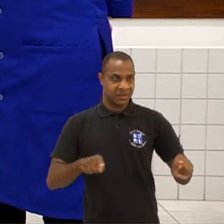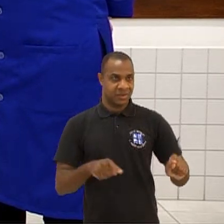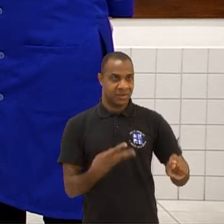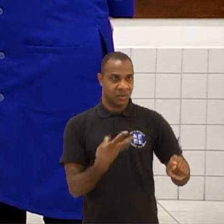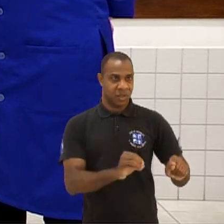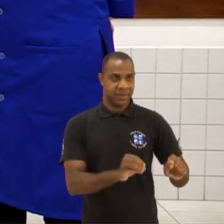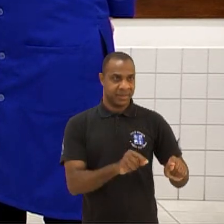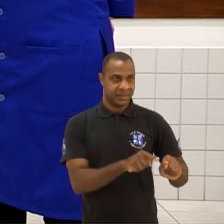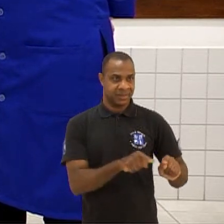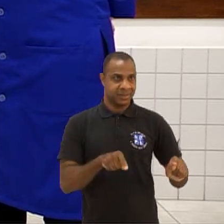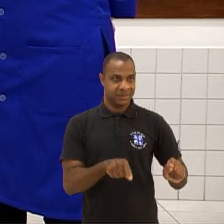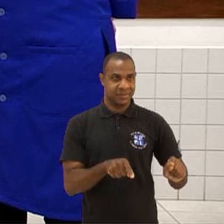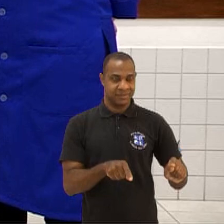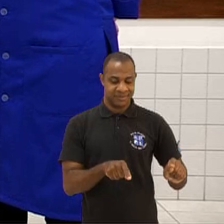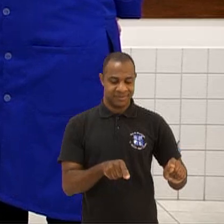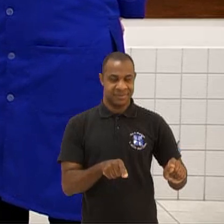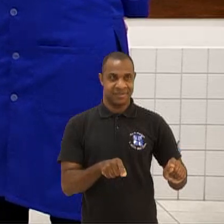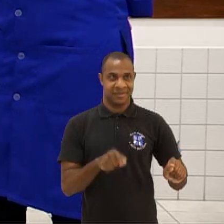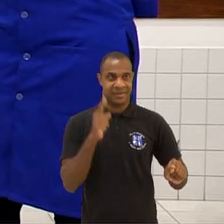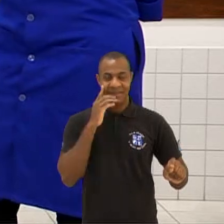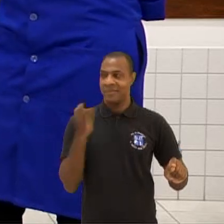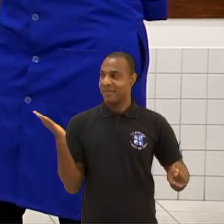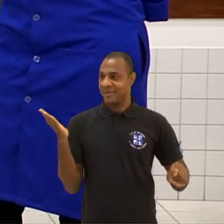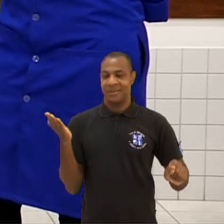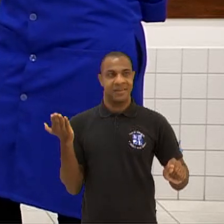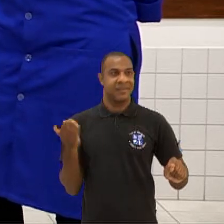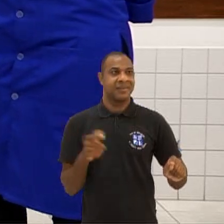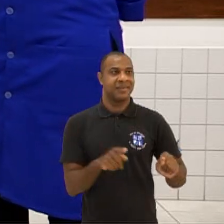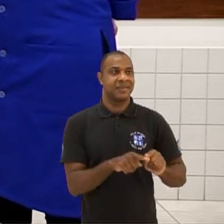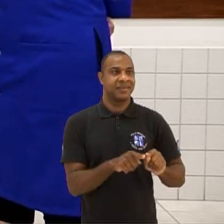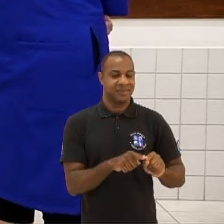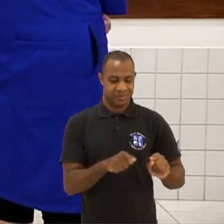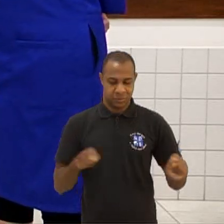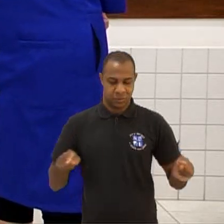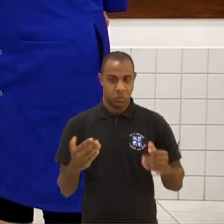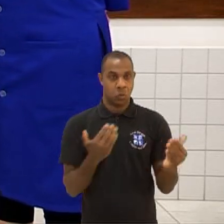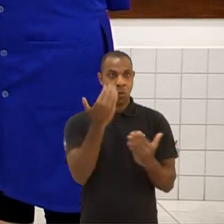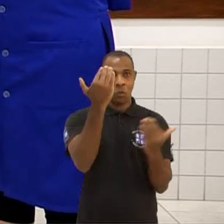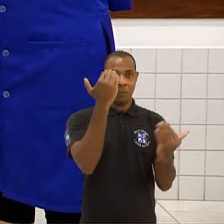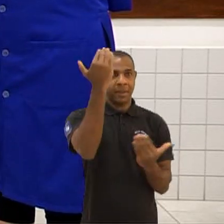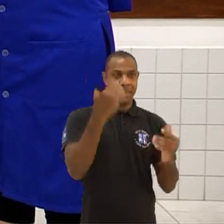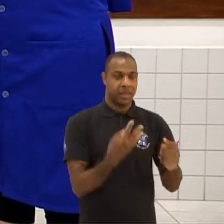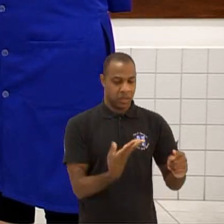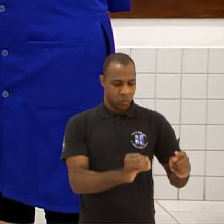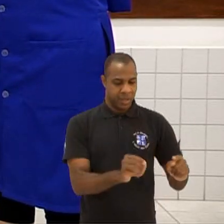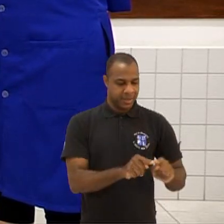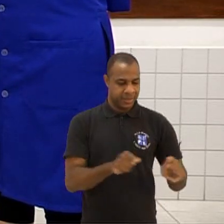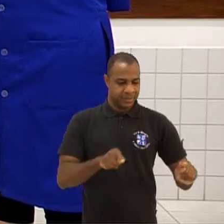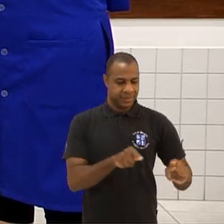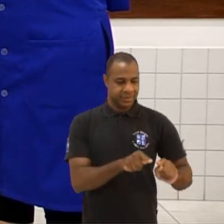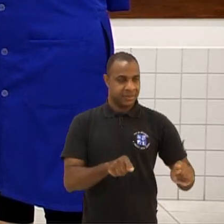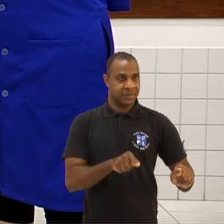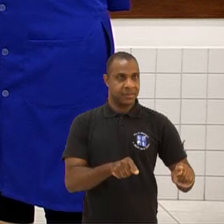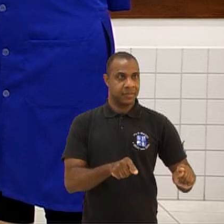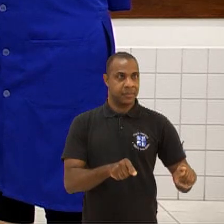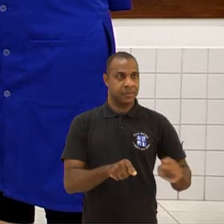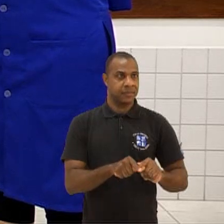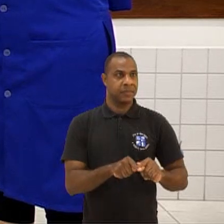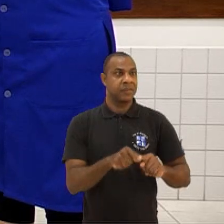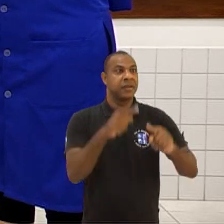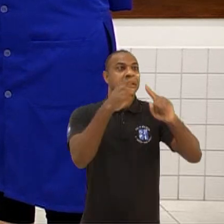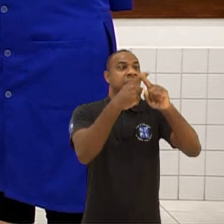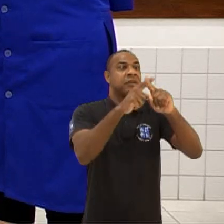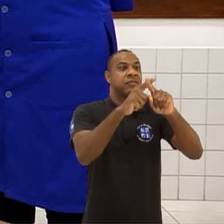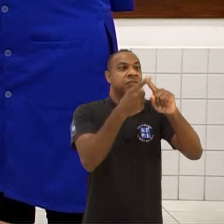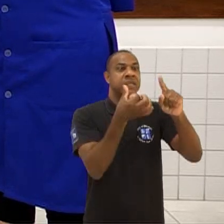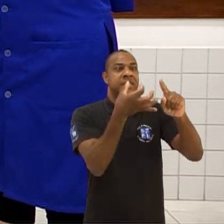e aqui a figura como um triângulo maior. Então vou comparar 40, que é essa medida aqui, dividido